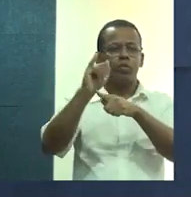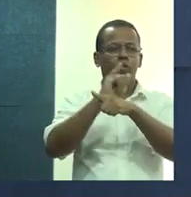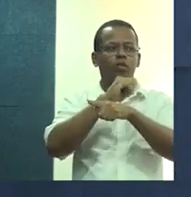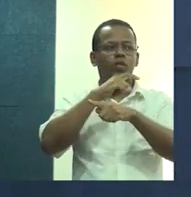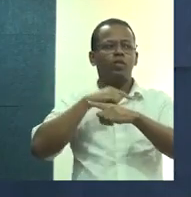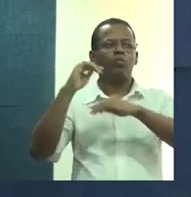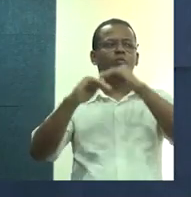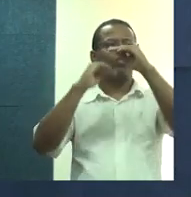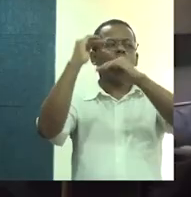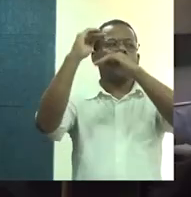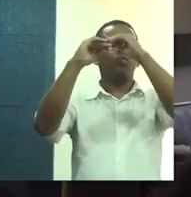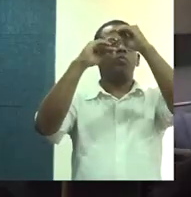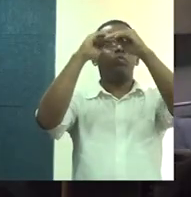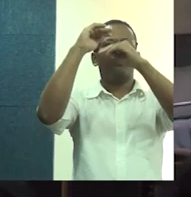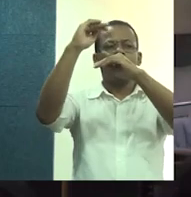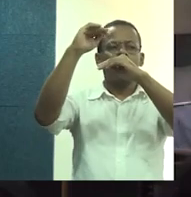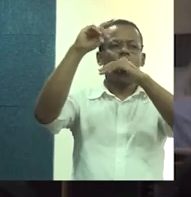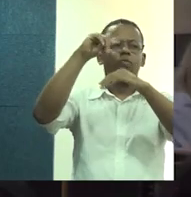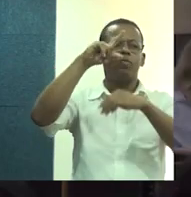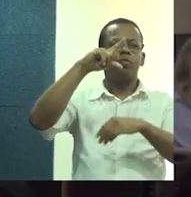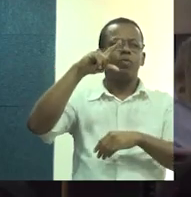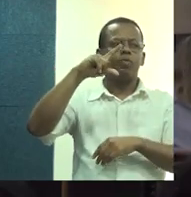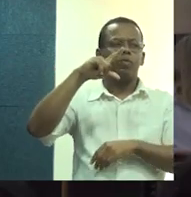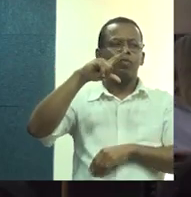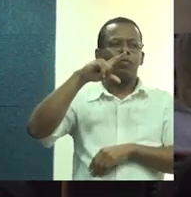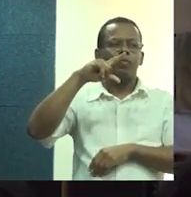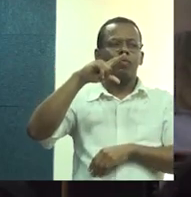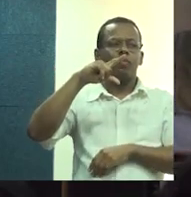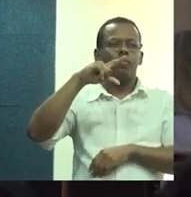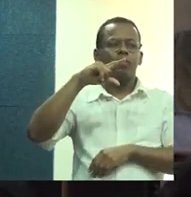em curso é para dar